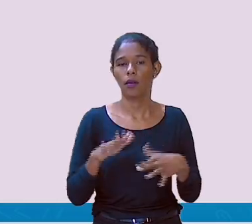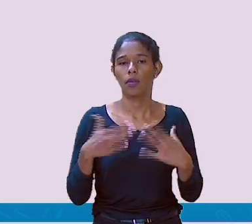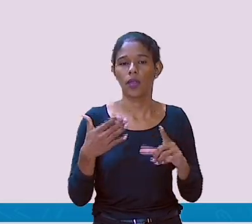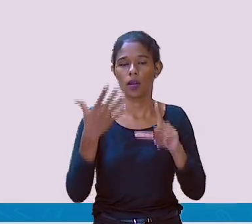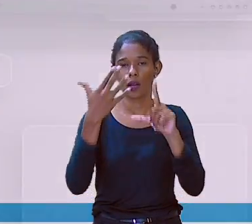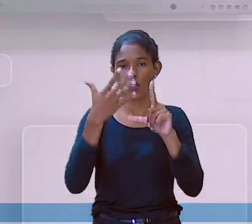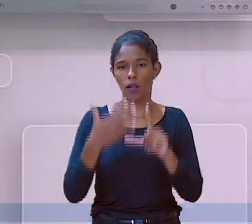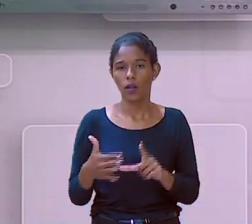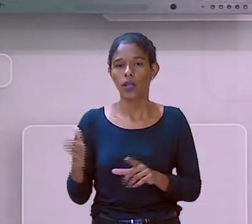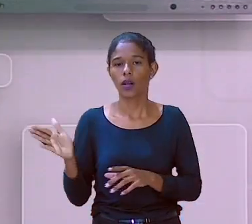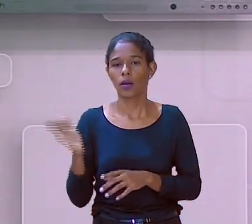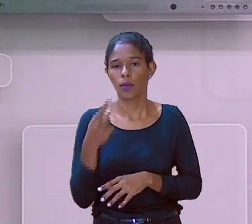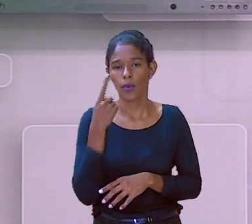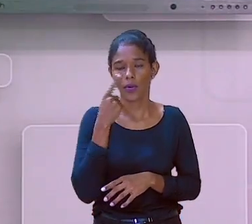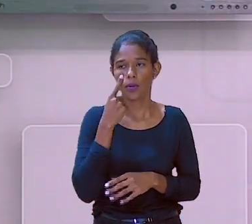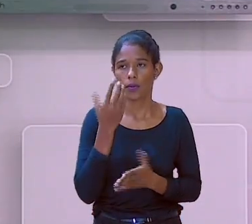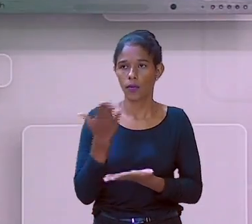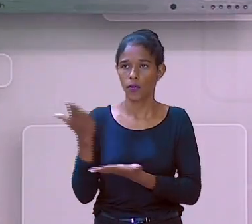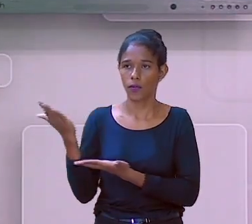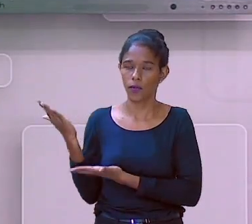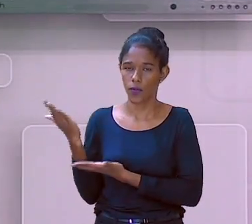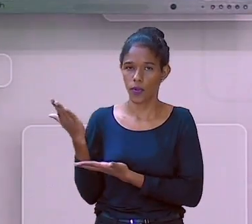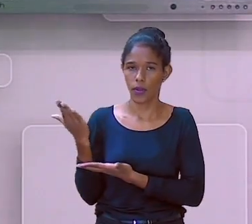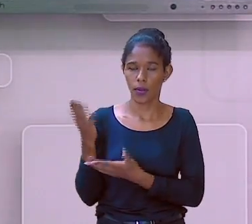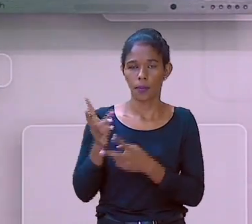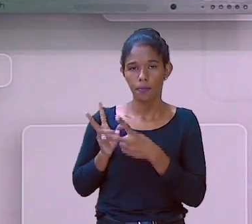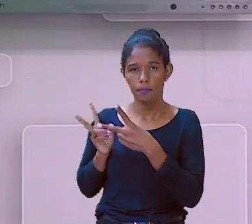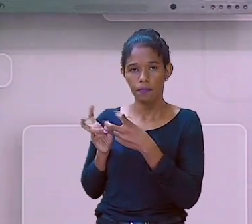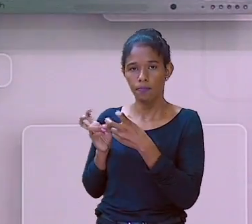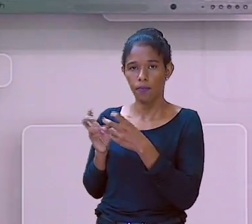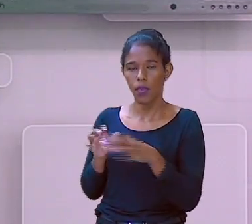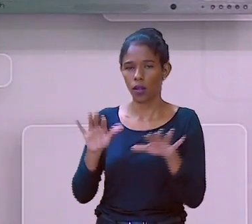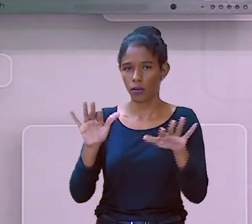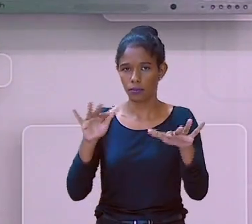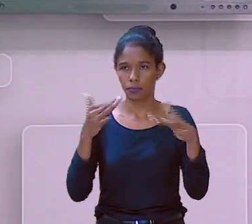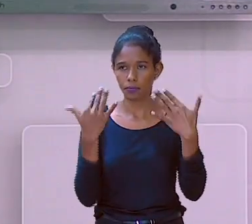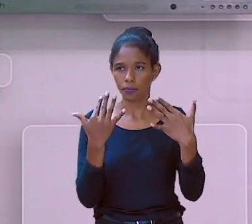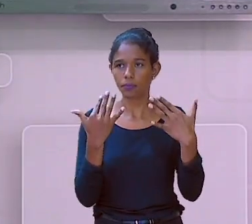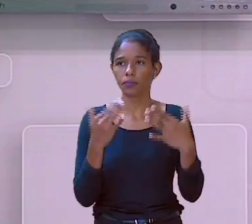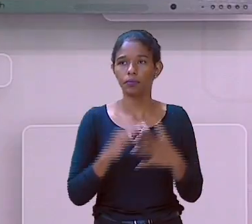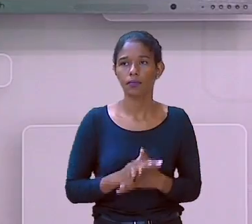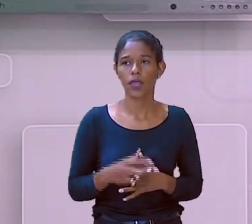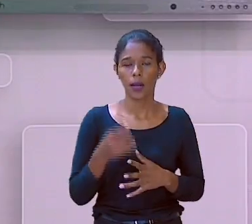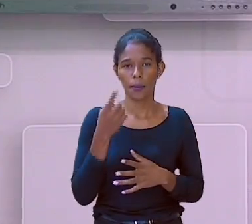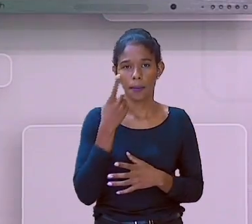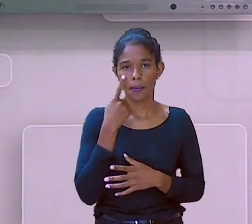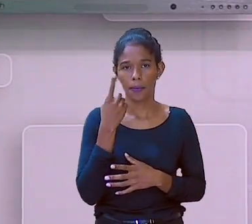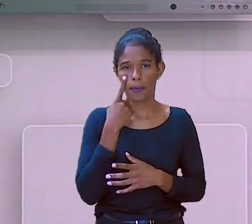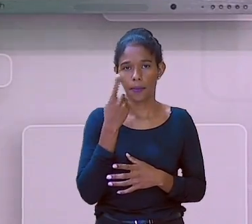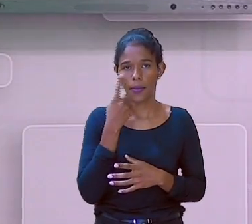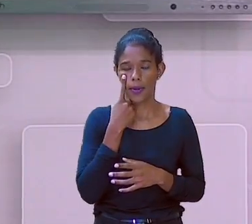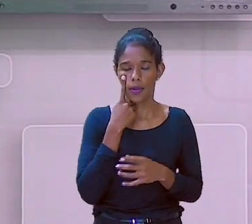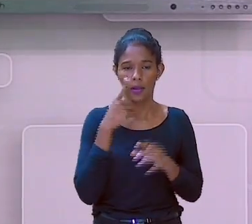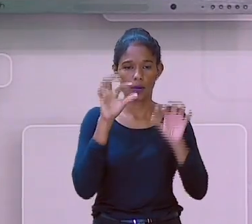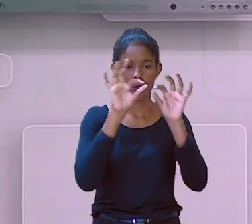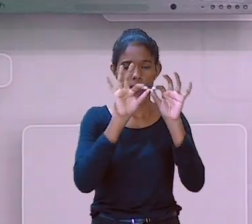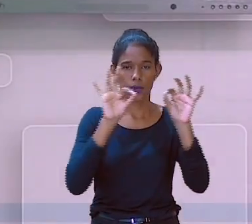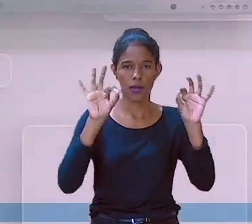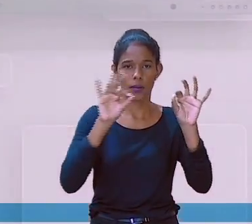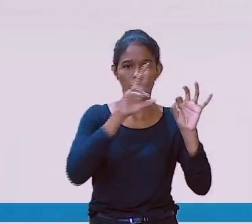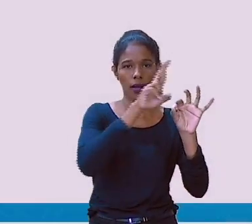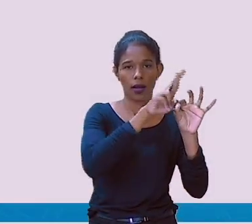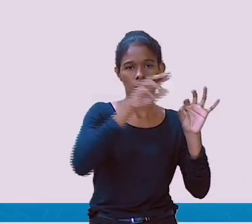uma demonstração para você observar. Então, preste atenção. Olha o meu segmento RS. Eu fiz a abertura do